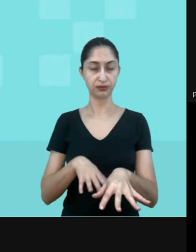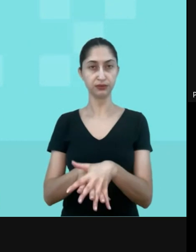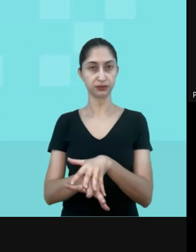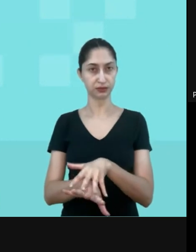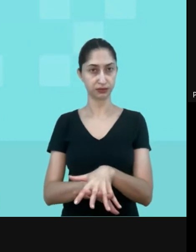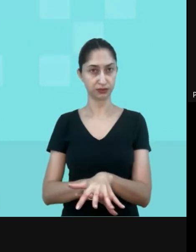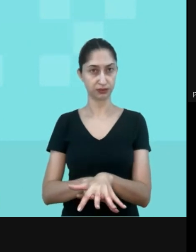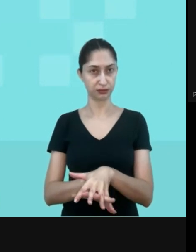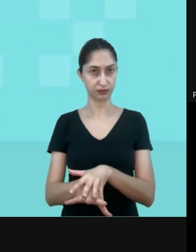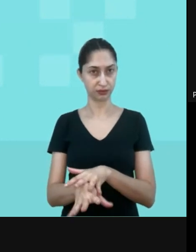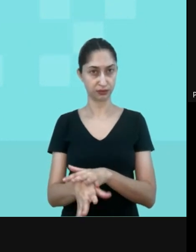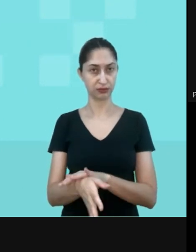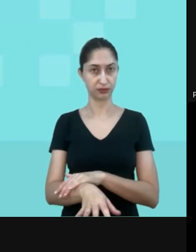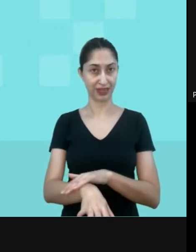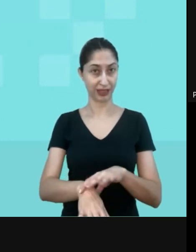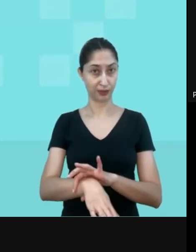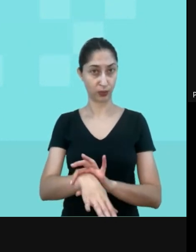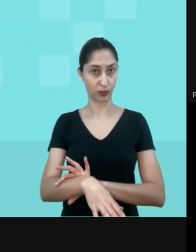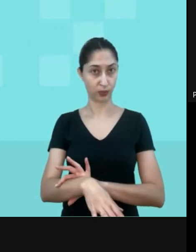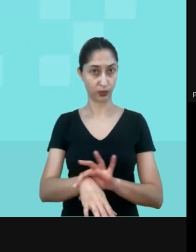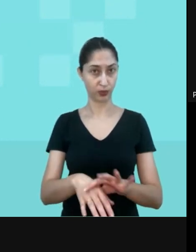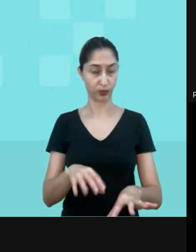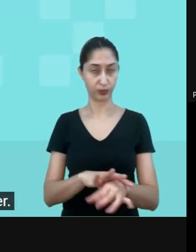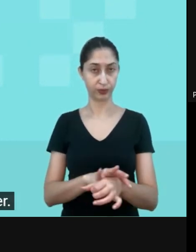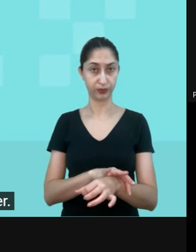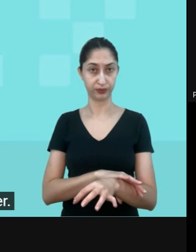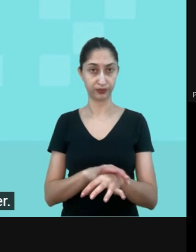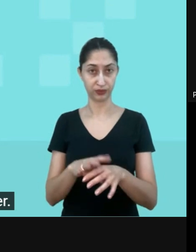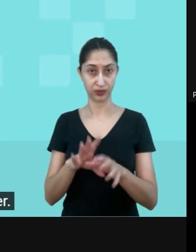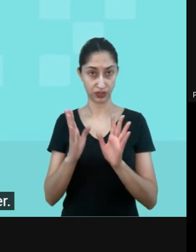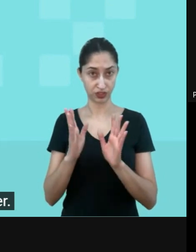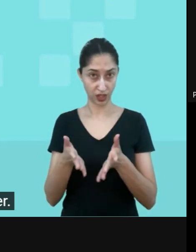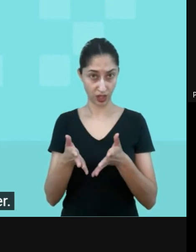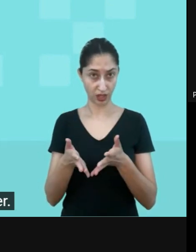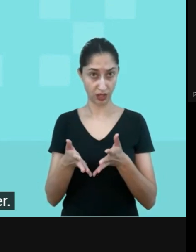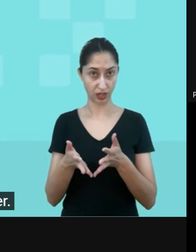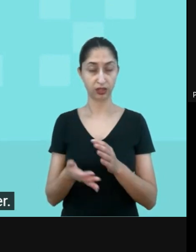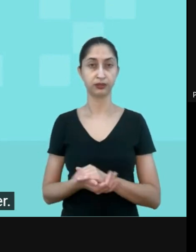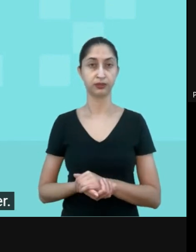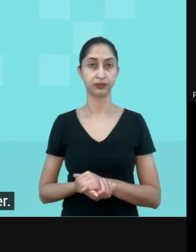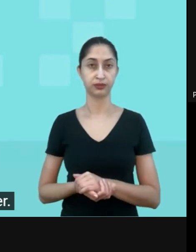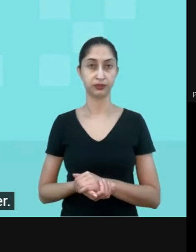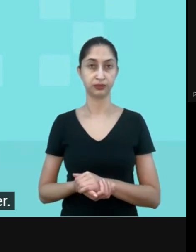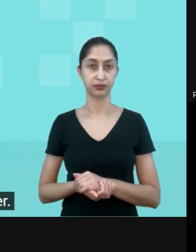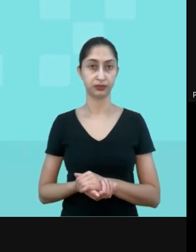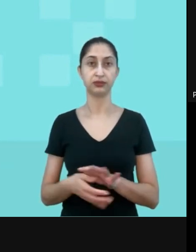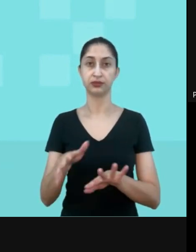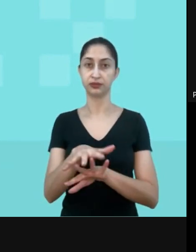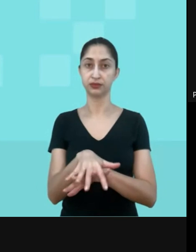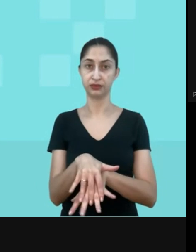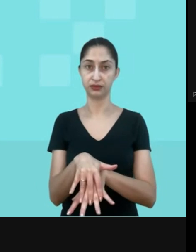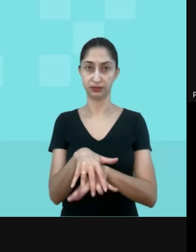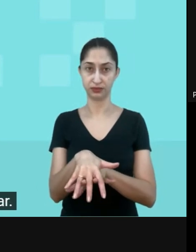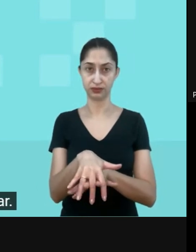dois lados, até os punhos aqui, ó. Então, lavou bem aqui, não esquecer do vão